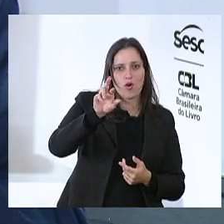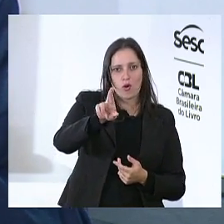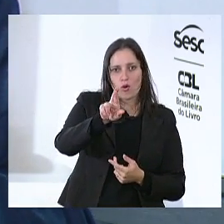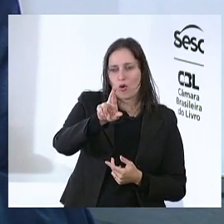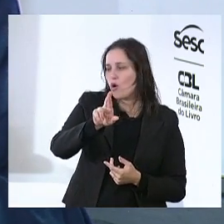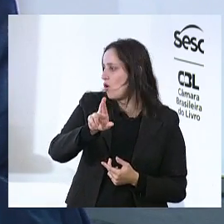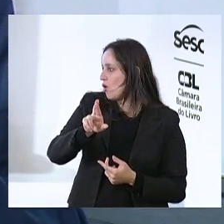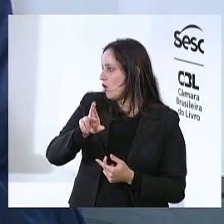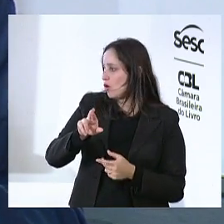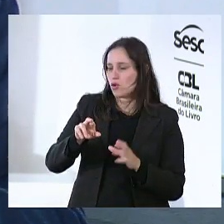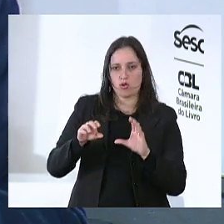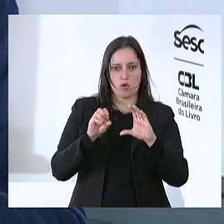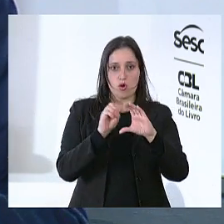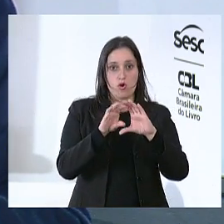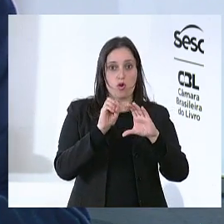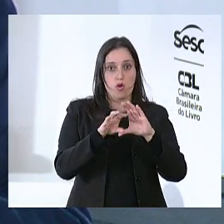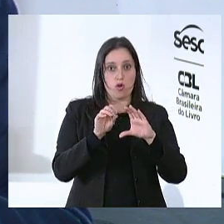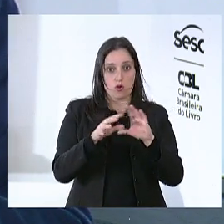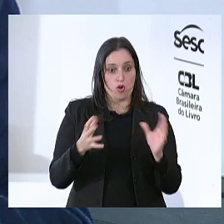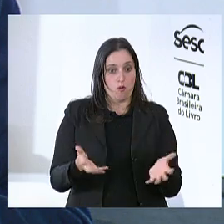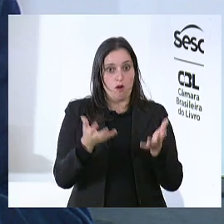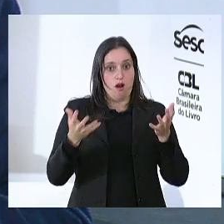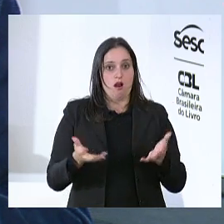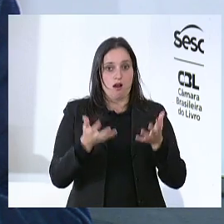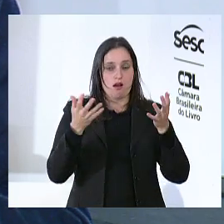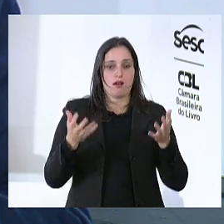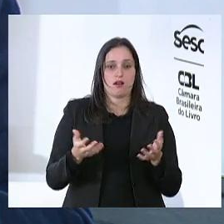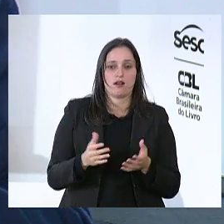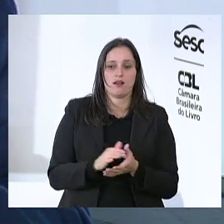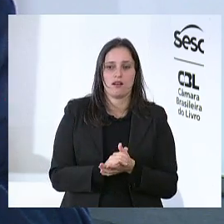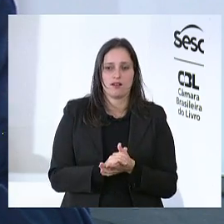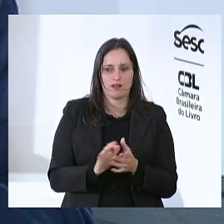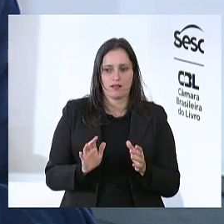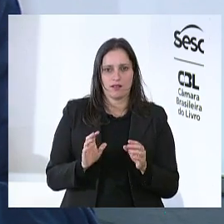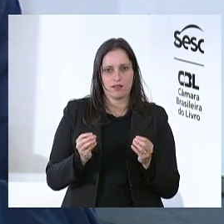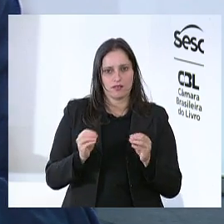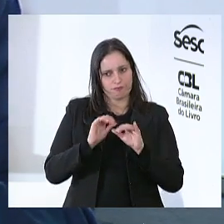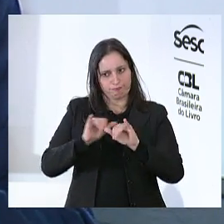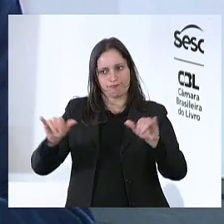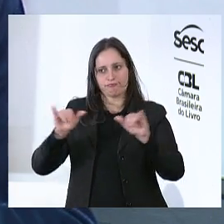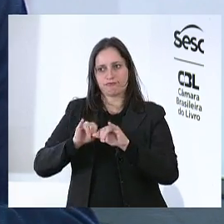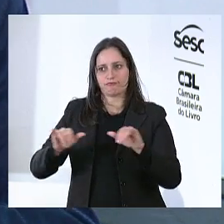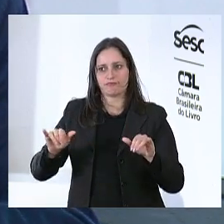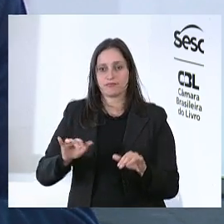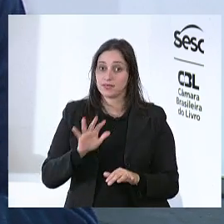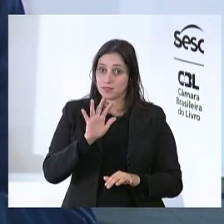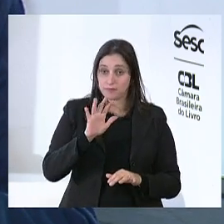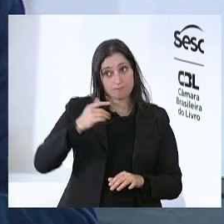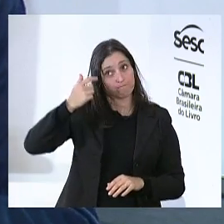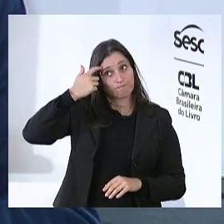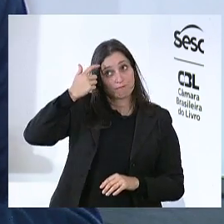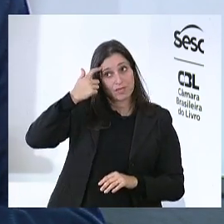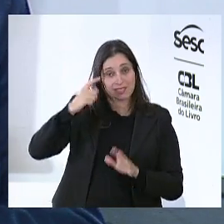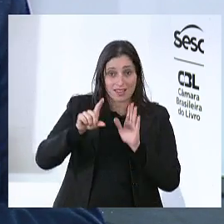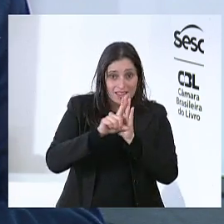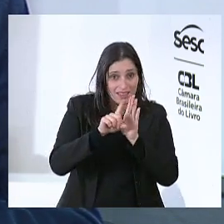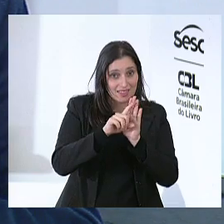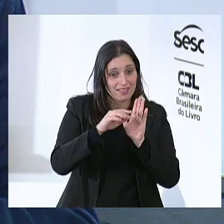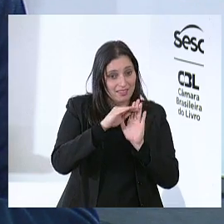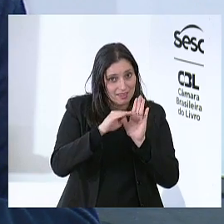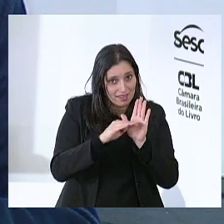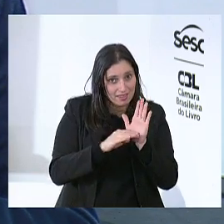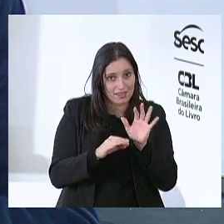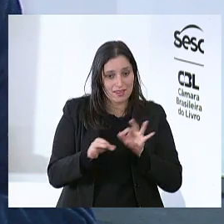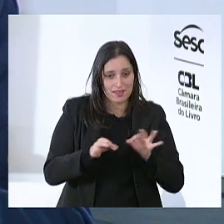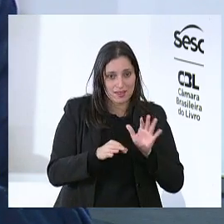Marajás, né? A Globo encheu a boca desse negócio. Entende? Você tem que pensar institucionalidade, você tem que passar programa e